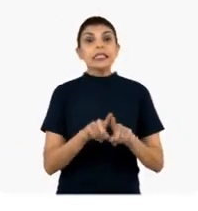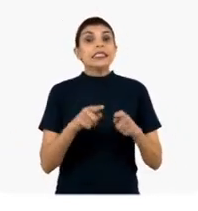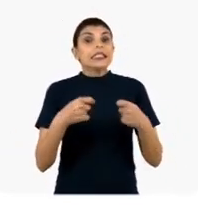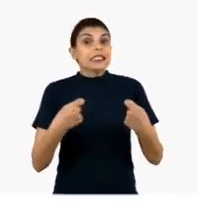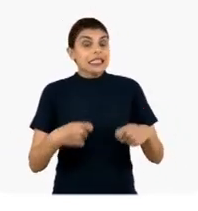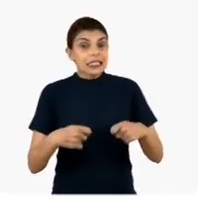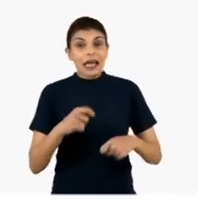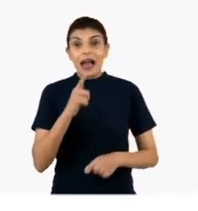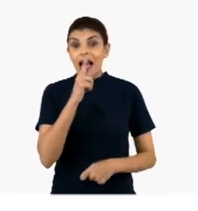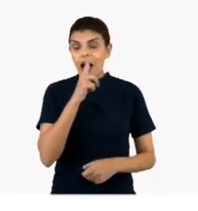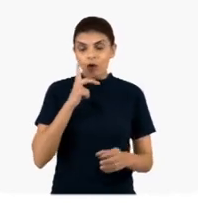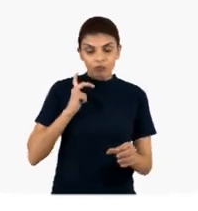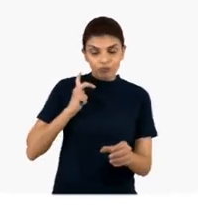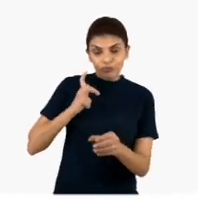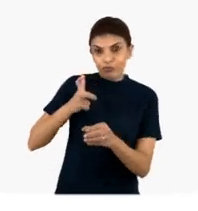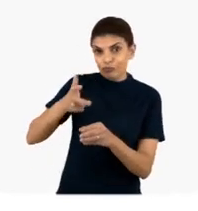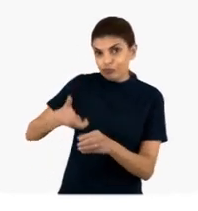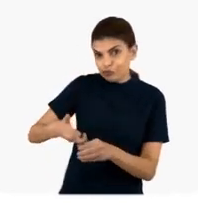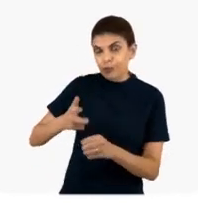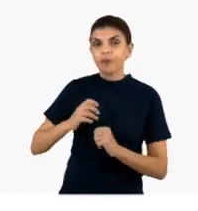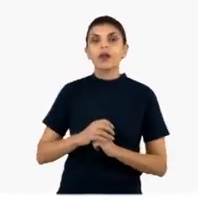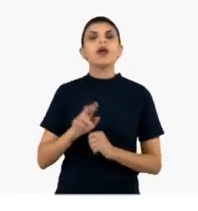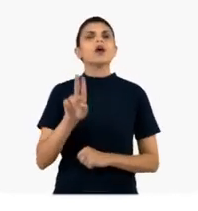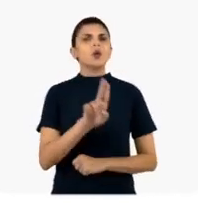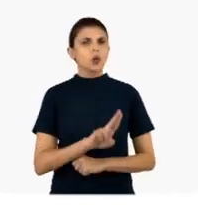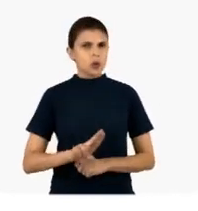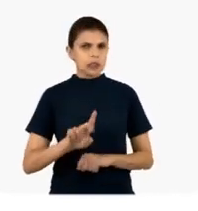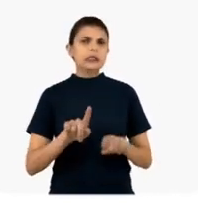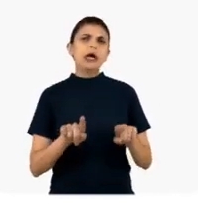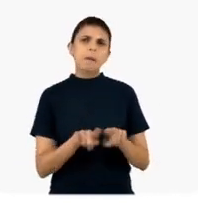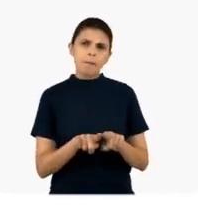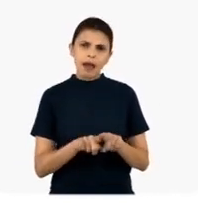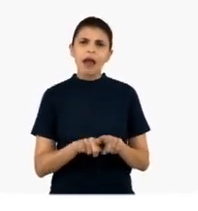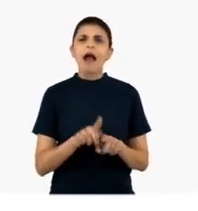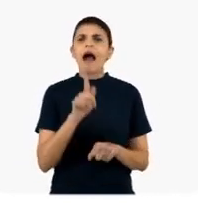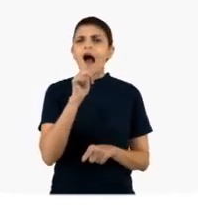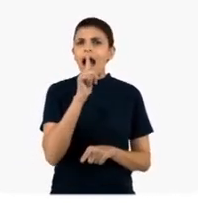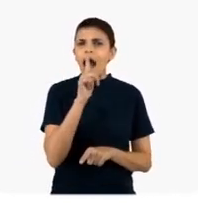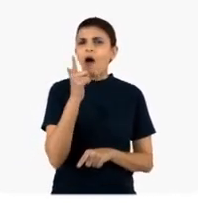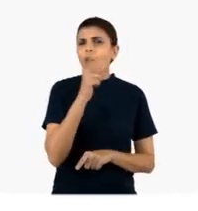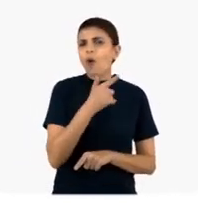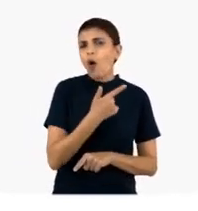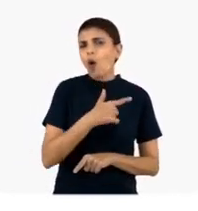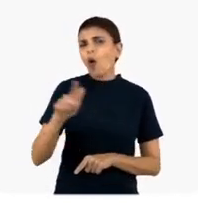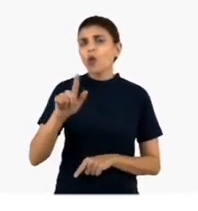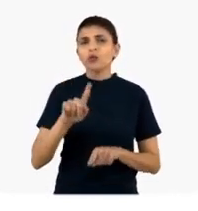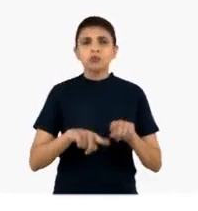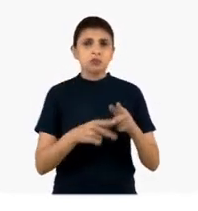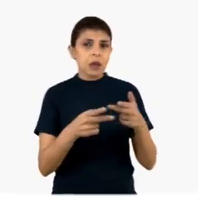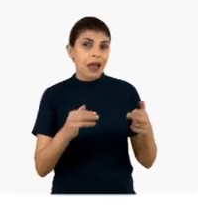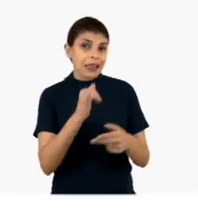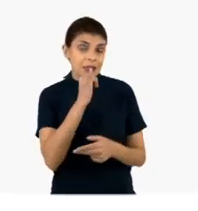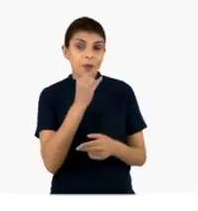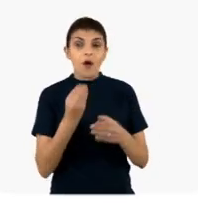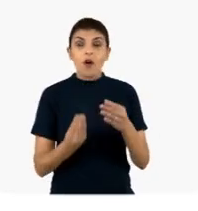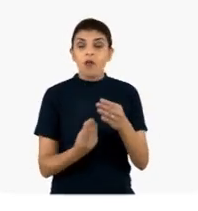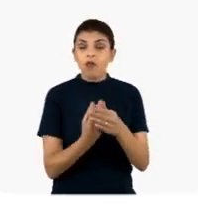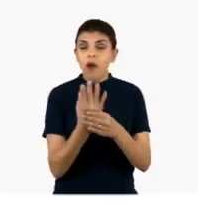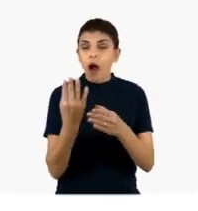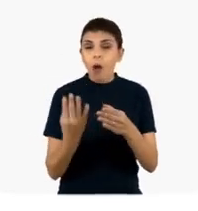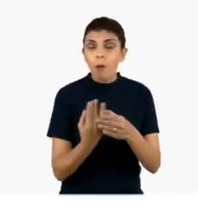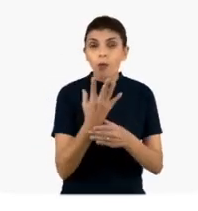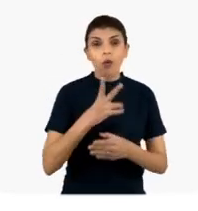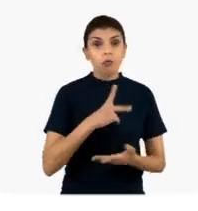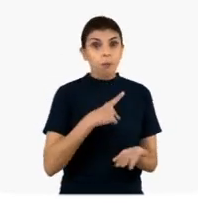for necessário, de água para injeção. Também utilizadas essas águas como geração de outras utilidades. Por exemplo, o vapor